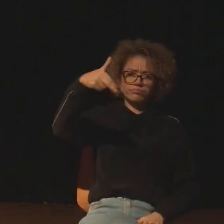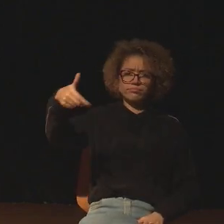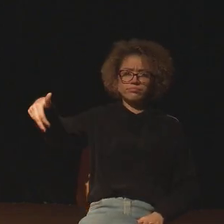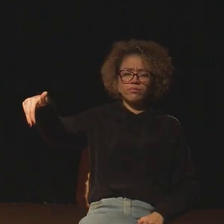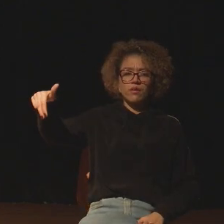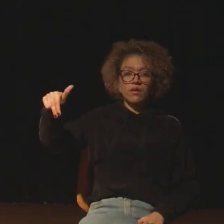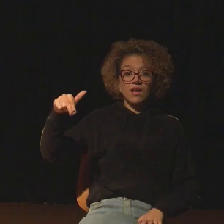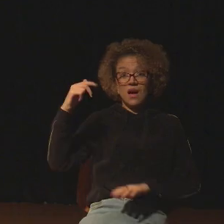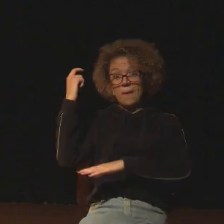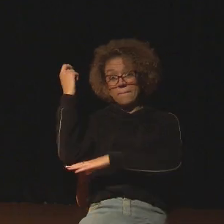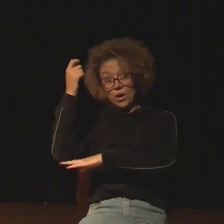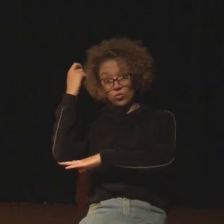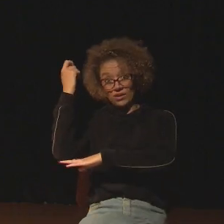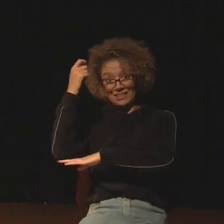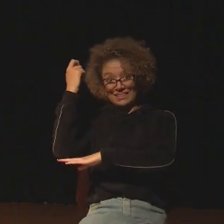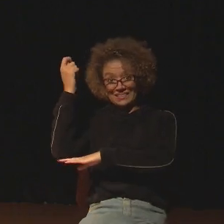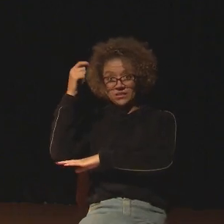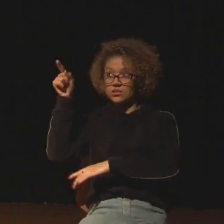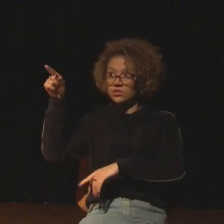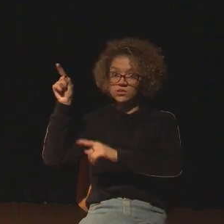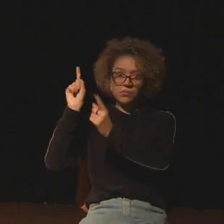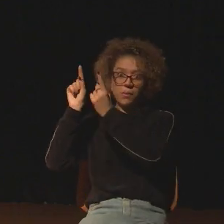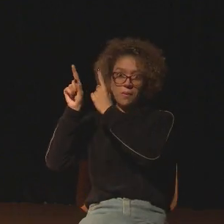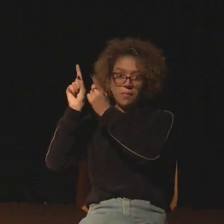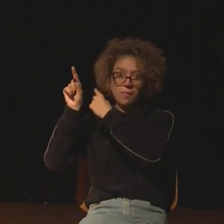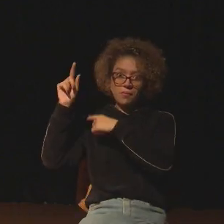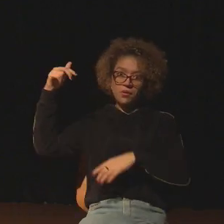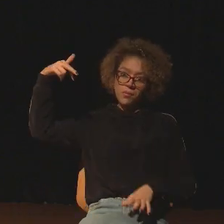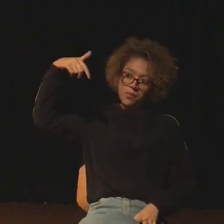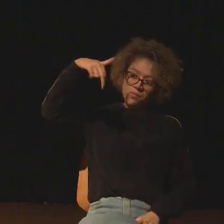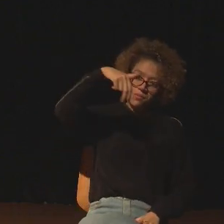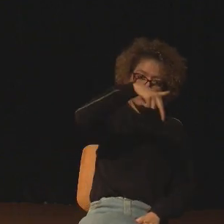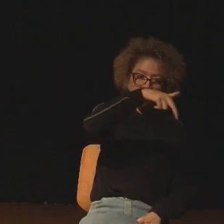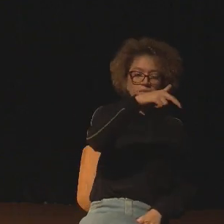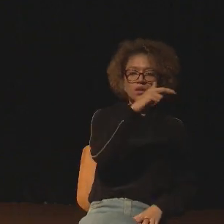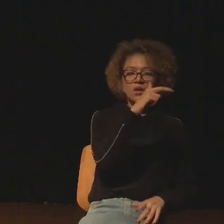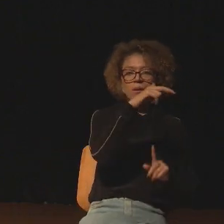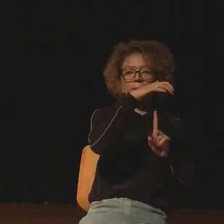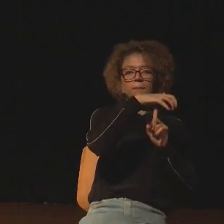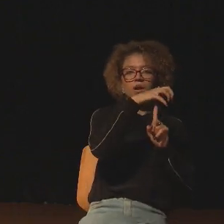da Paulista, alguns acessos por aqui e essa área da praça.